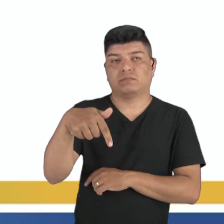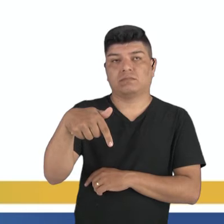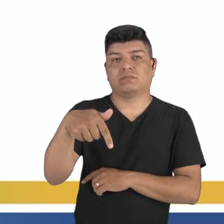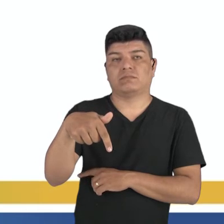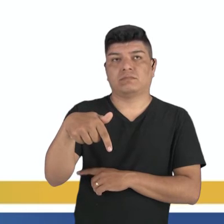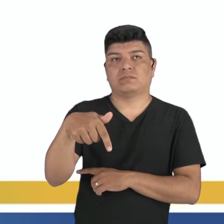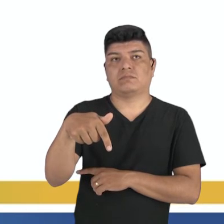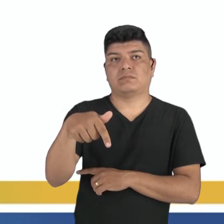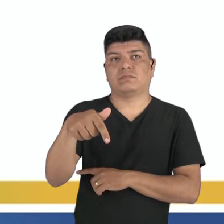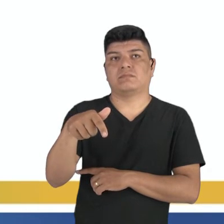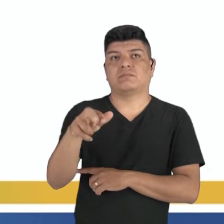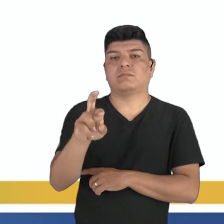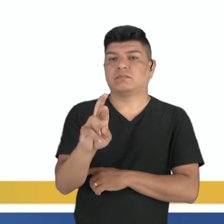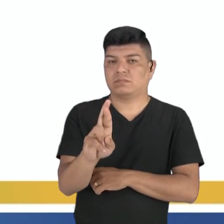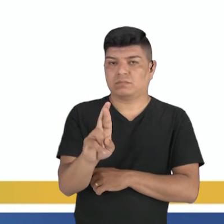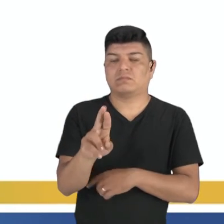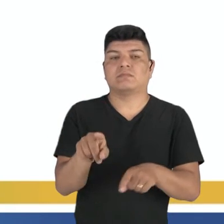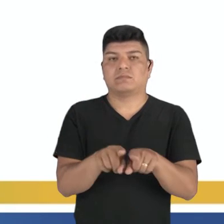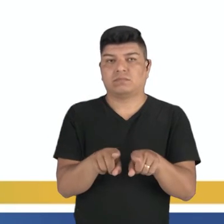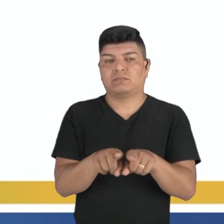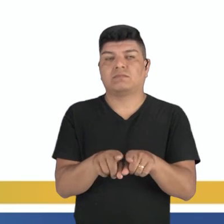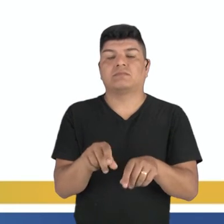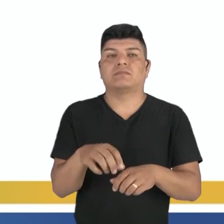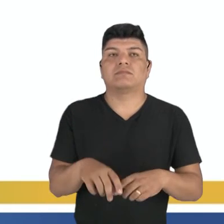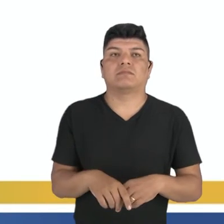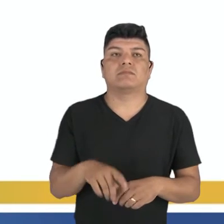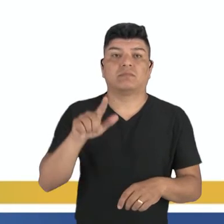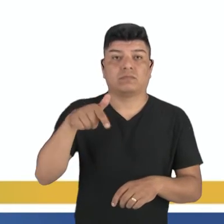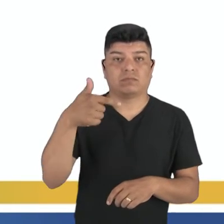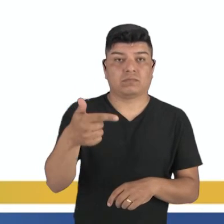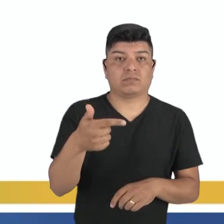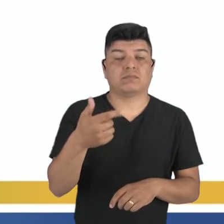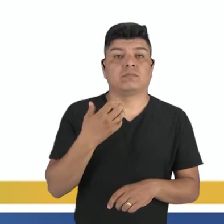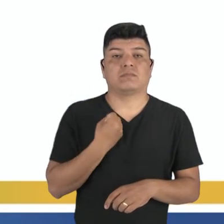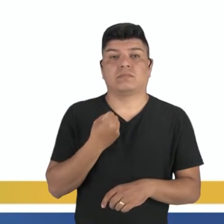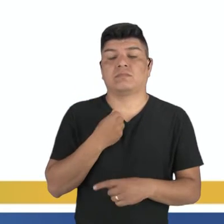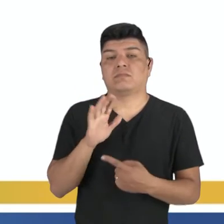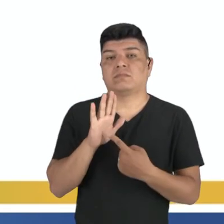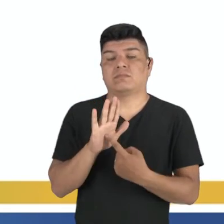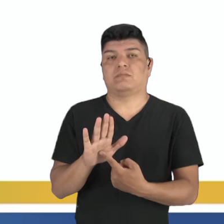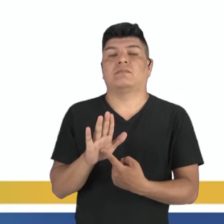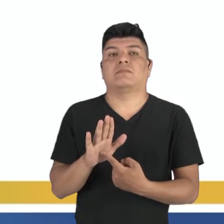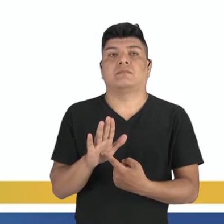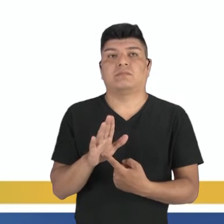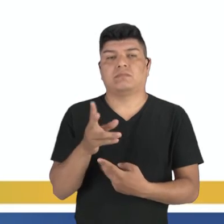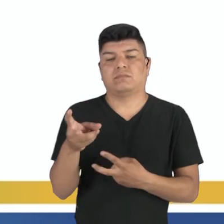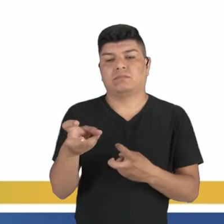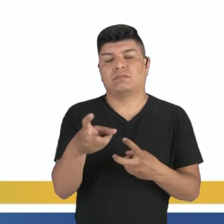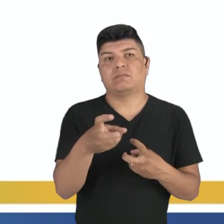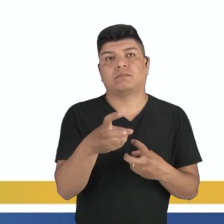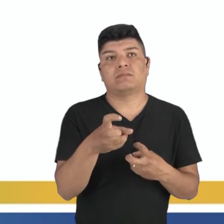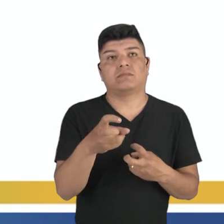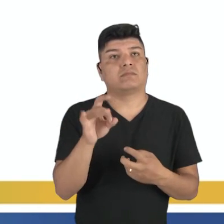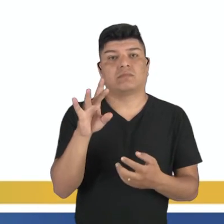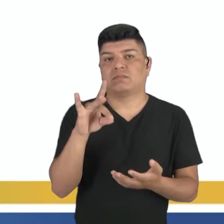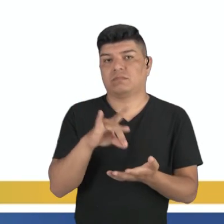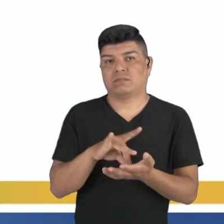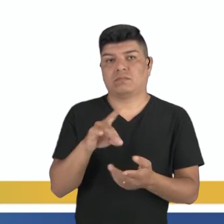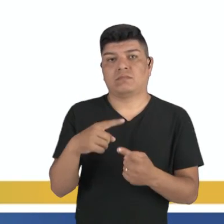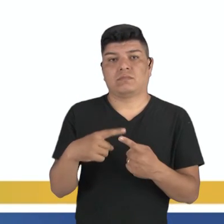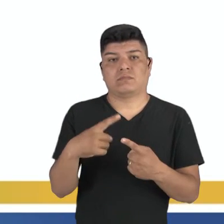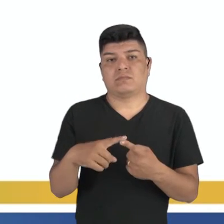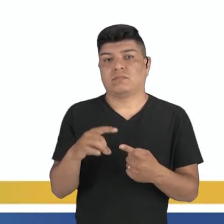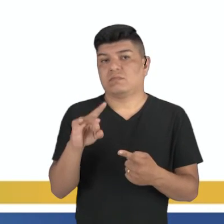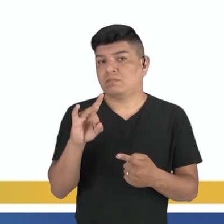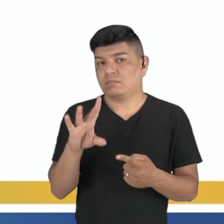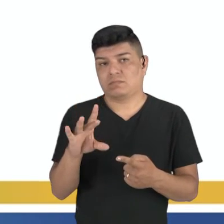dízima periódica, e também um número real. O próximo número apresentado aí, perceba que ele é um número irracional, portanto,